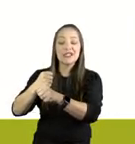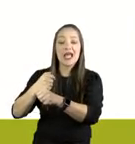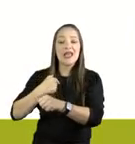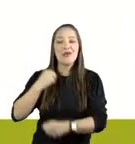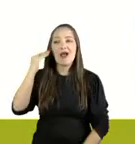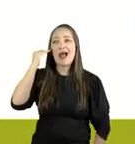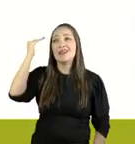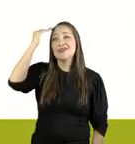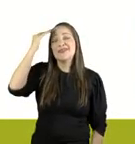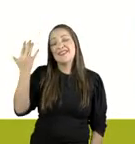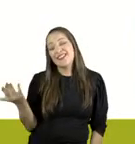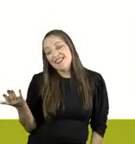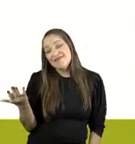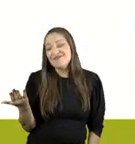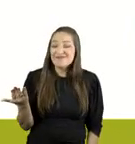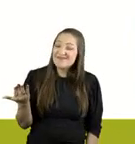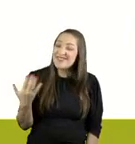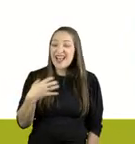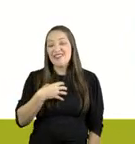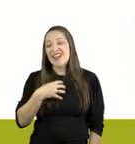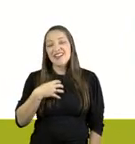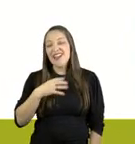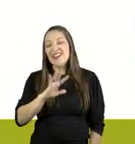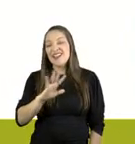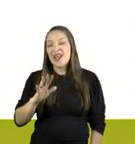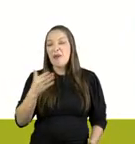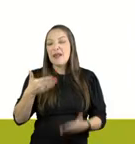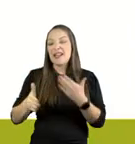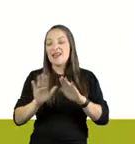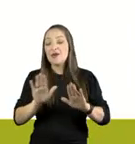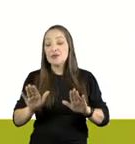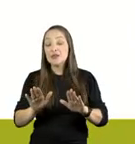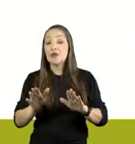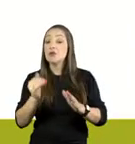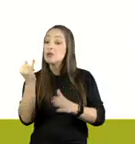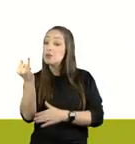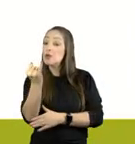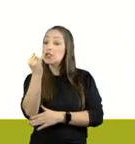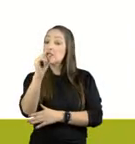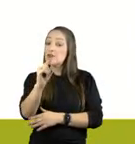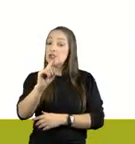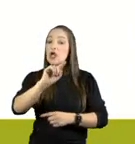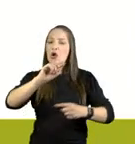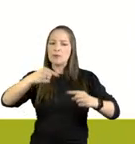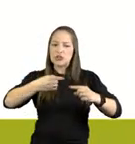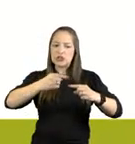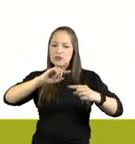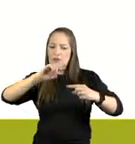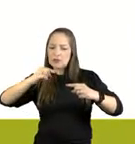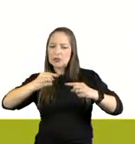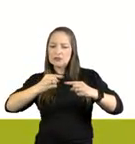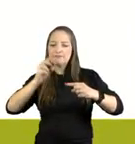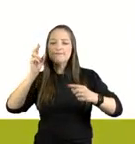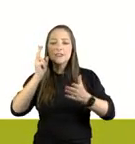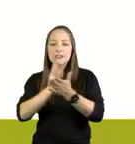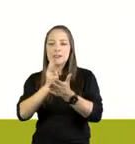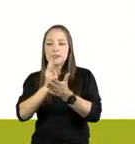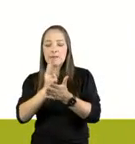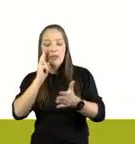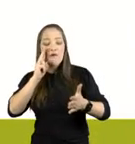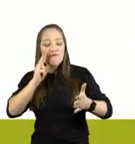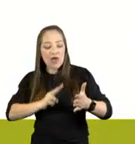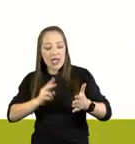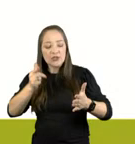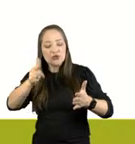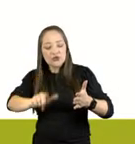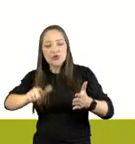você revisitar os seus sonhos, revisitar as suas metas. Né? Então, é bastante interessante, porque elas também